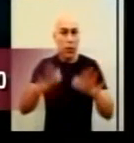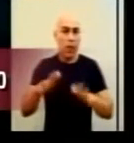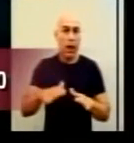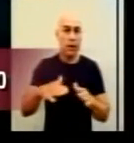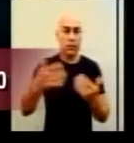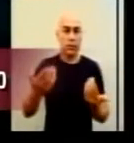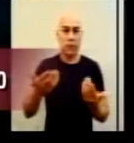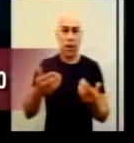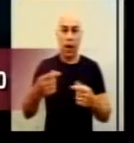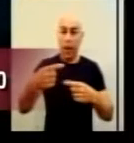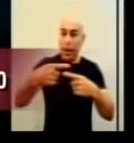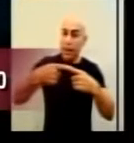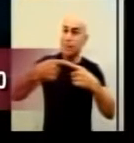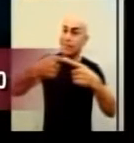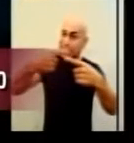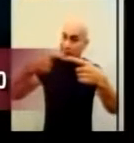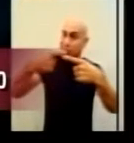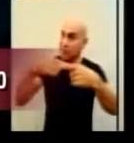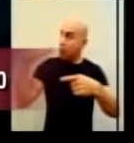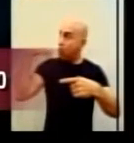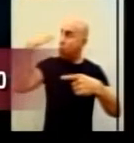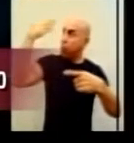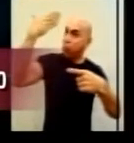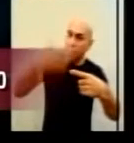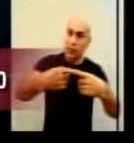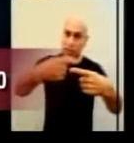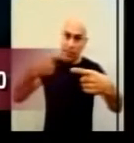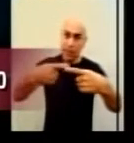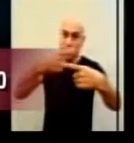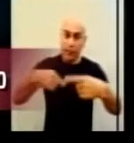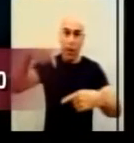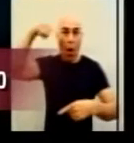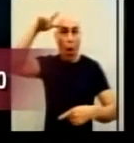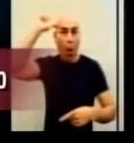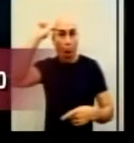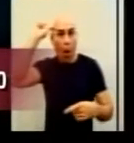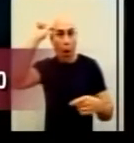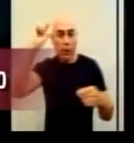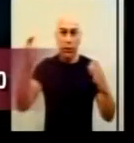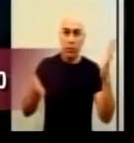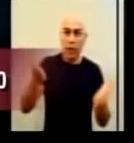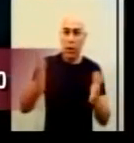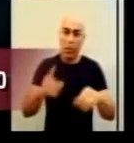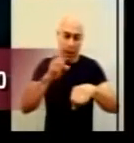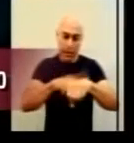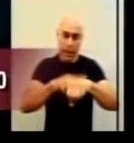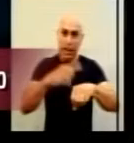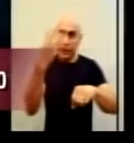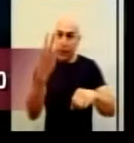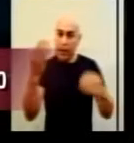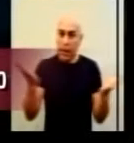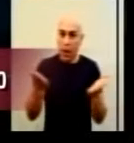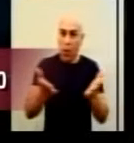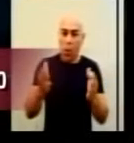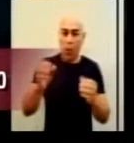várias semanas desse slide, mas que foi realmente de ontem 3 horas até hoje 8 horas da